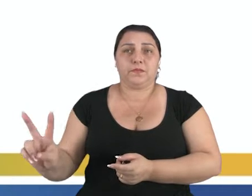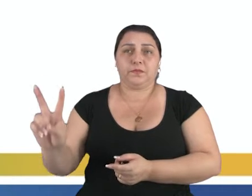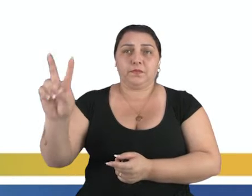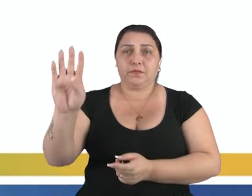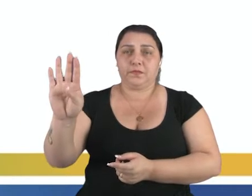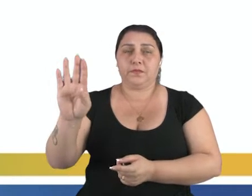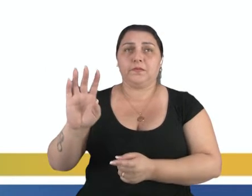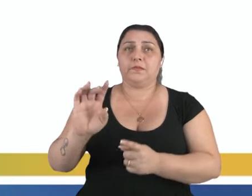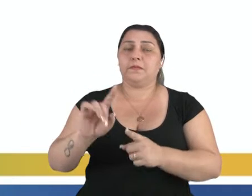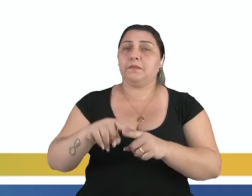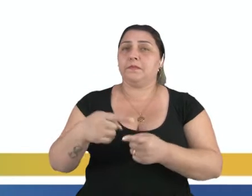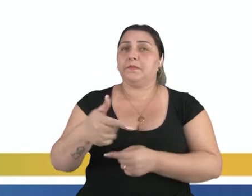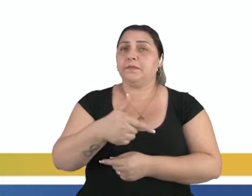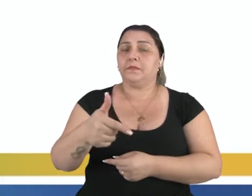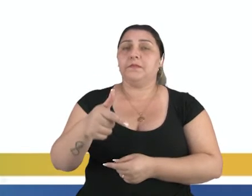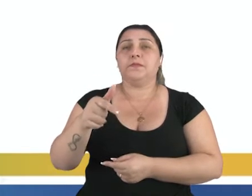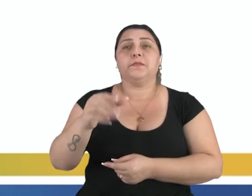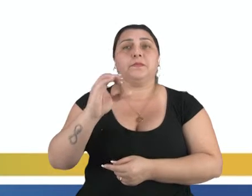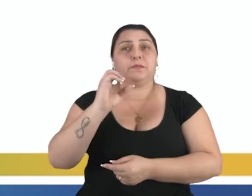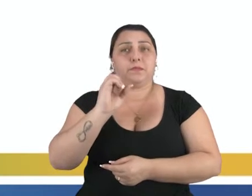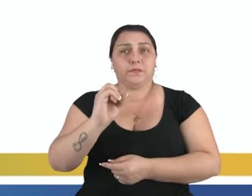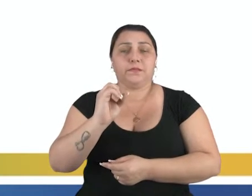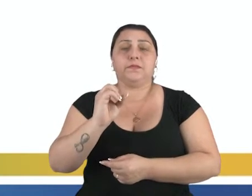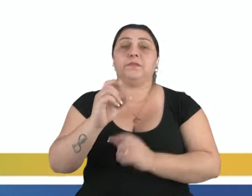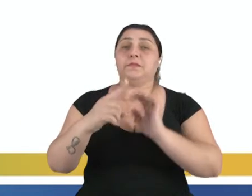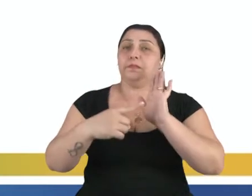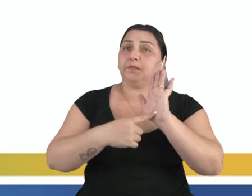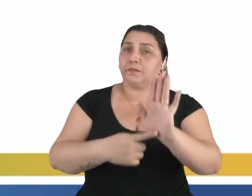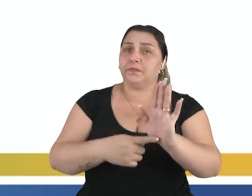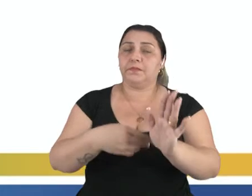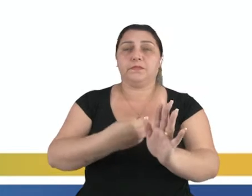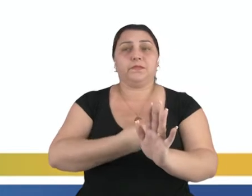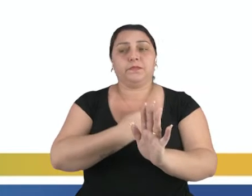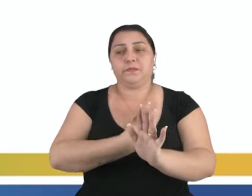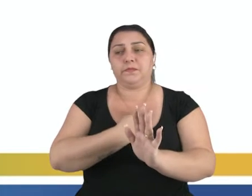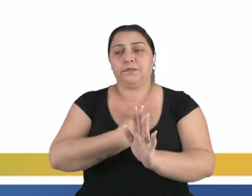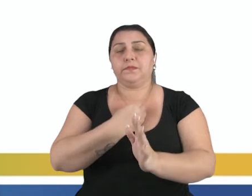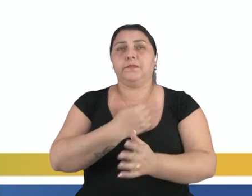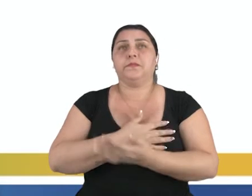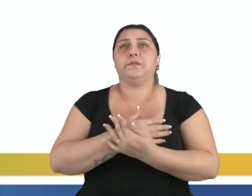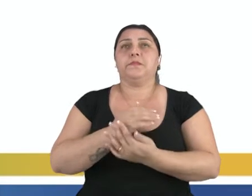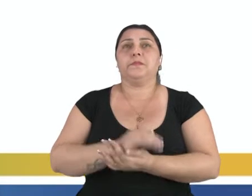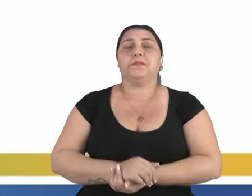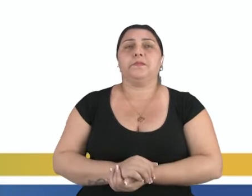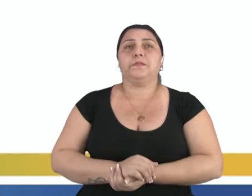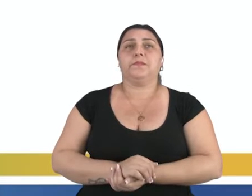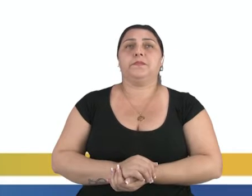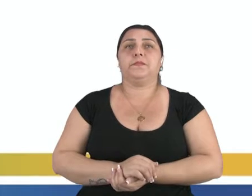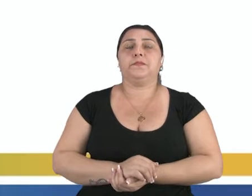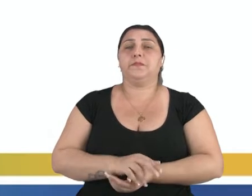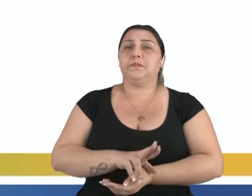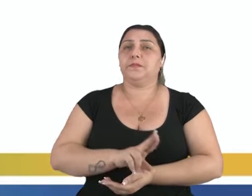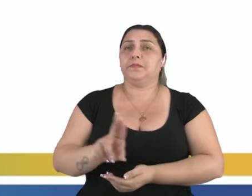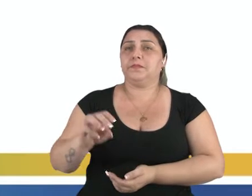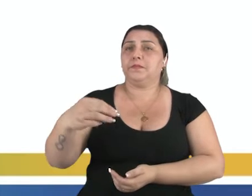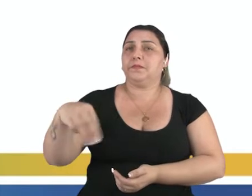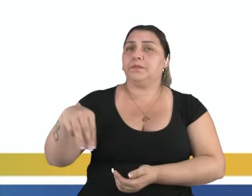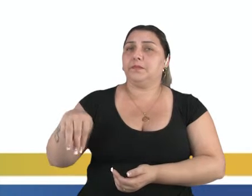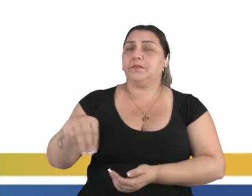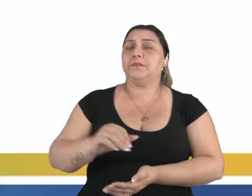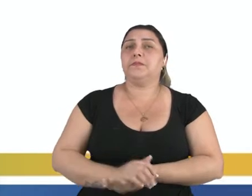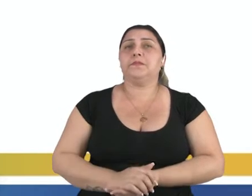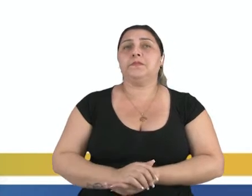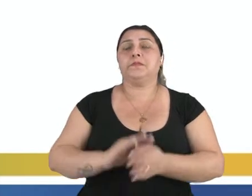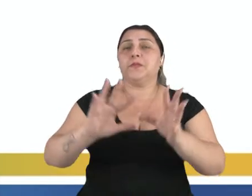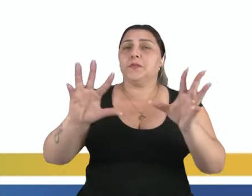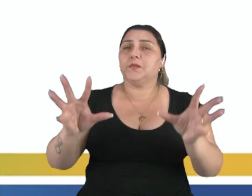aparecer, por suprimir a nomenclatura matemática ou simplificar a nomenclatura matemática,